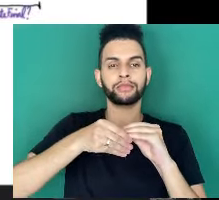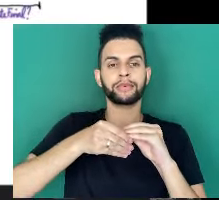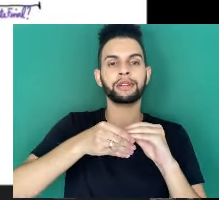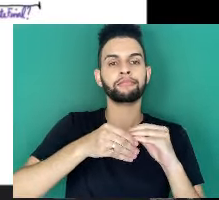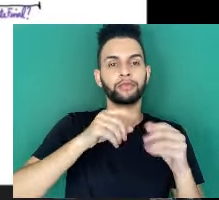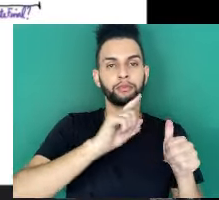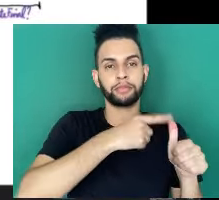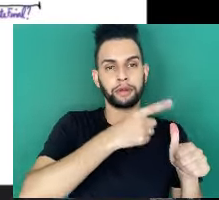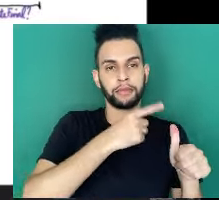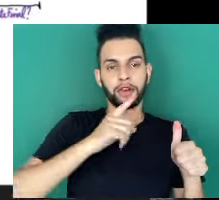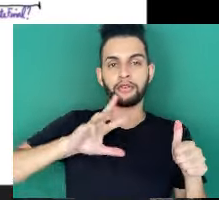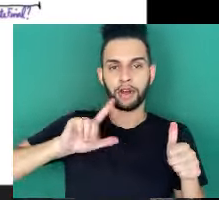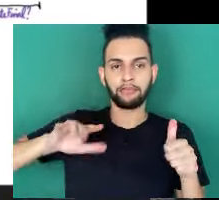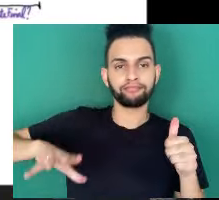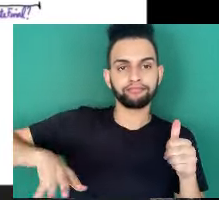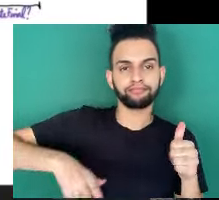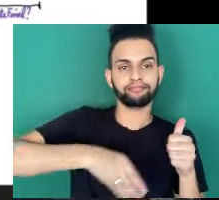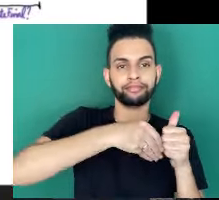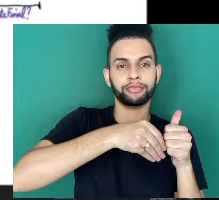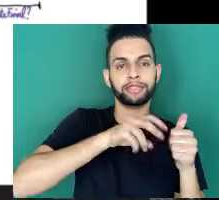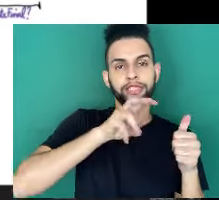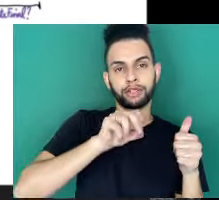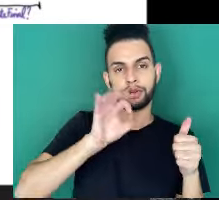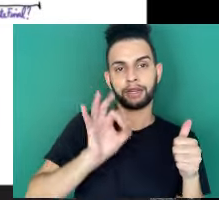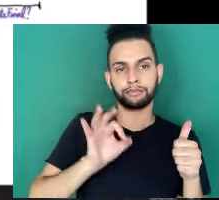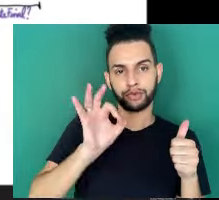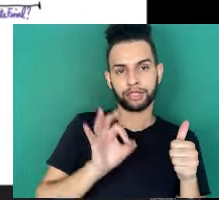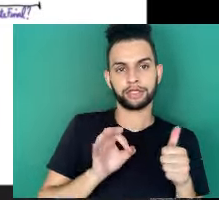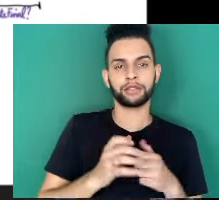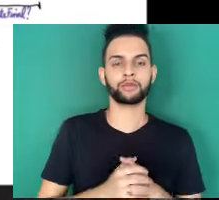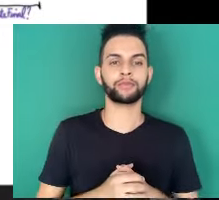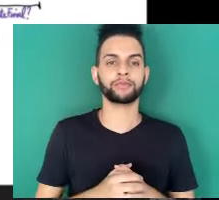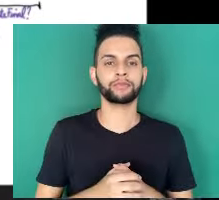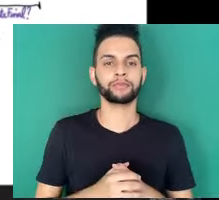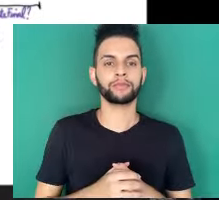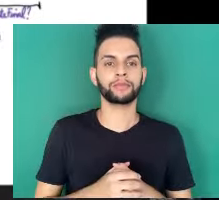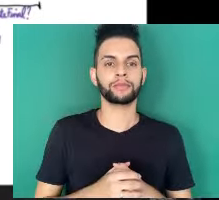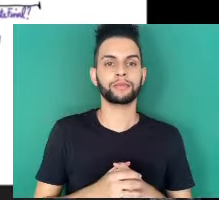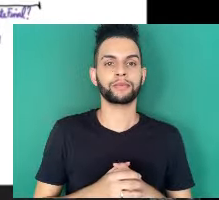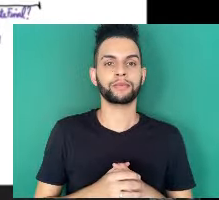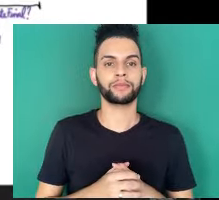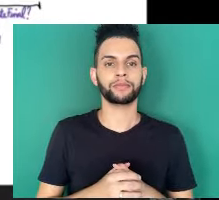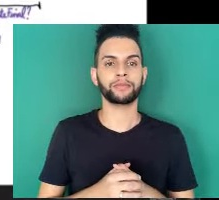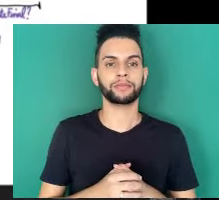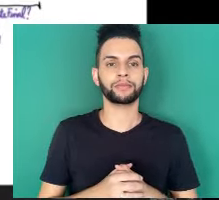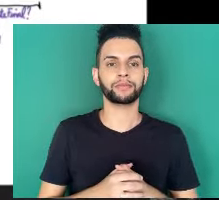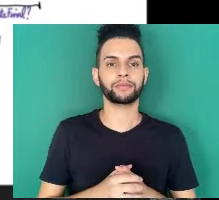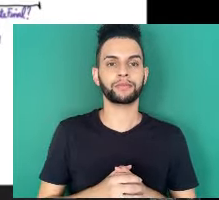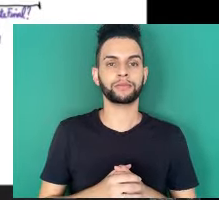primeiro montante, né? Então, mais 50% de M1.